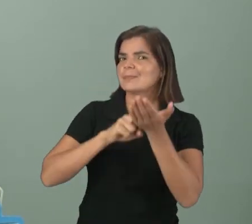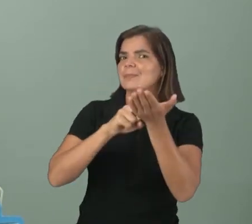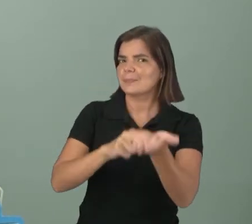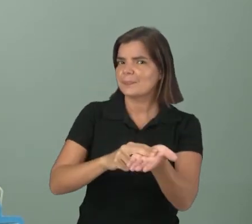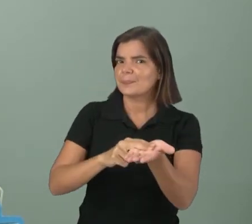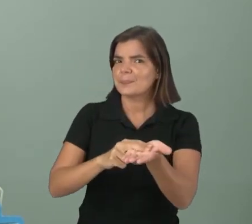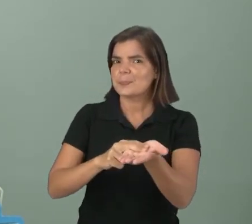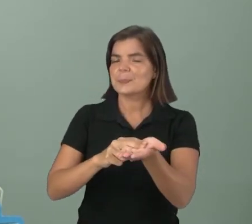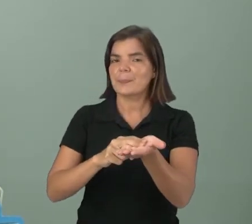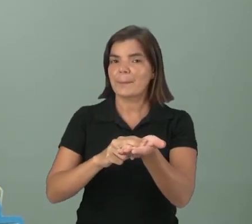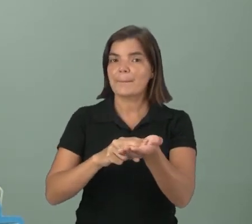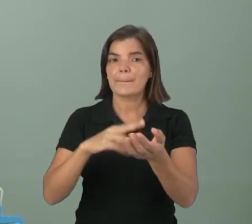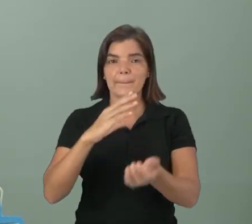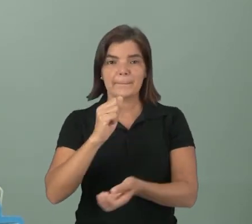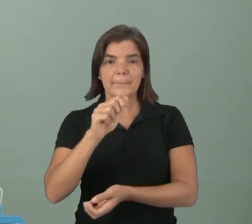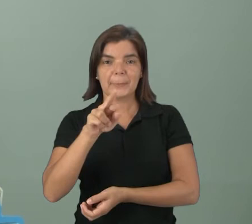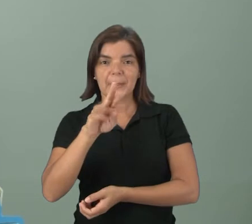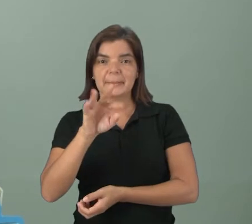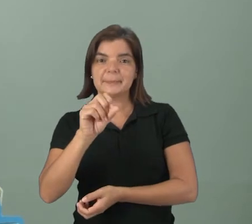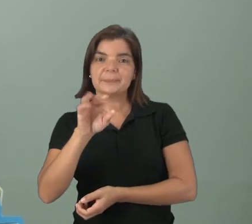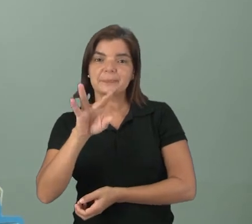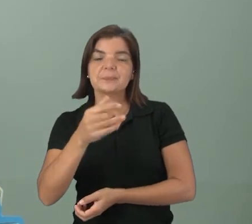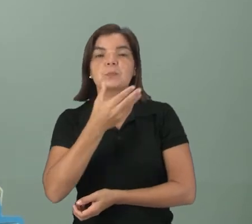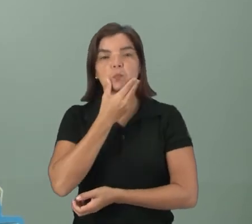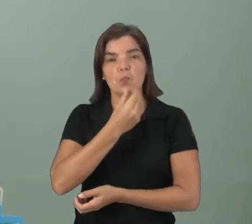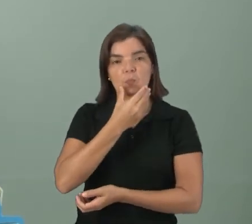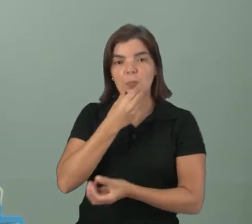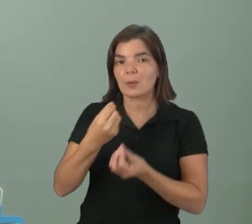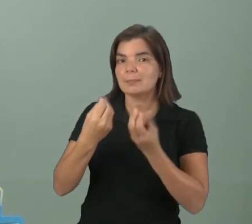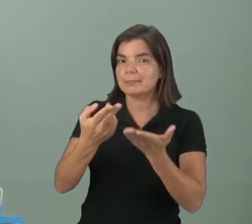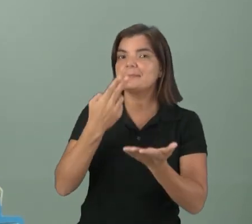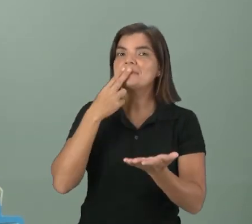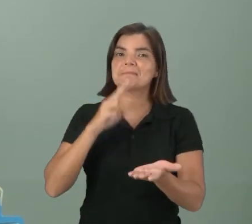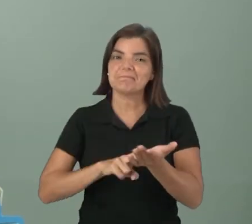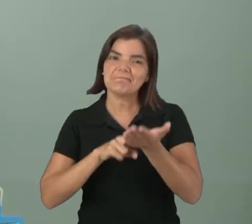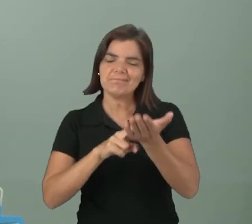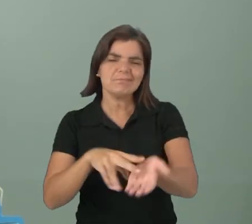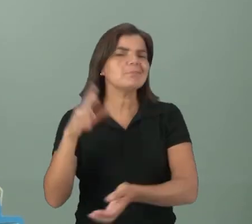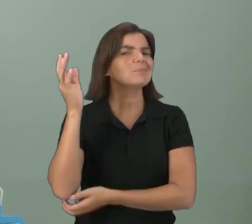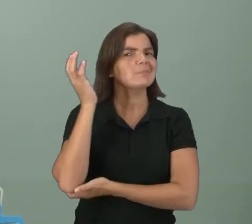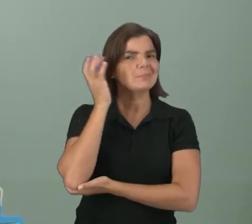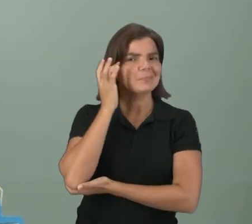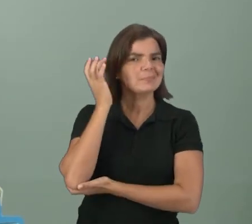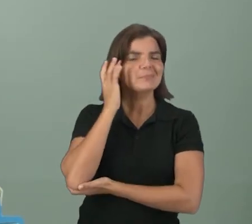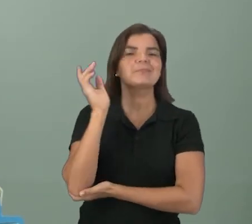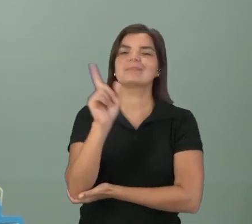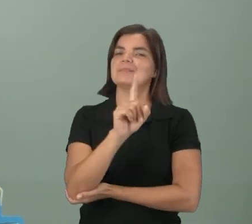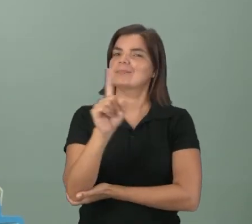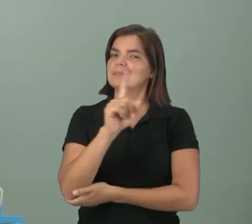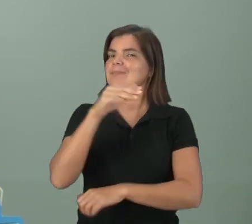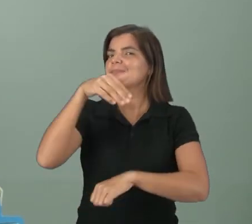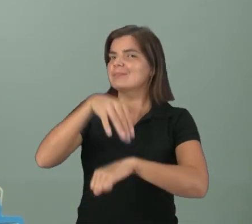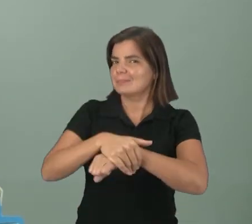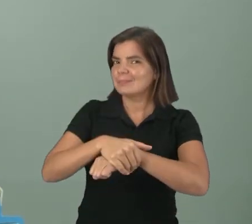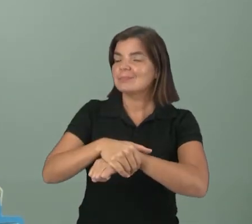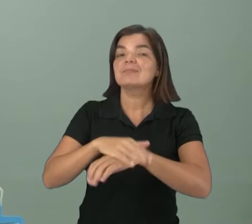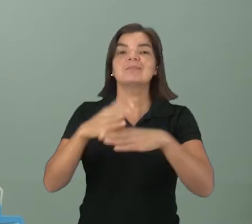e ou entrega de correspondências durante a noite será não